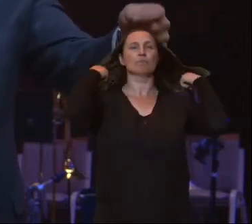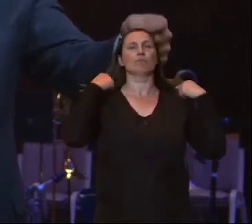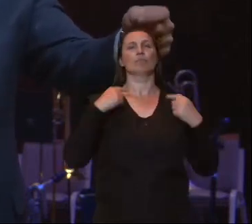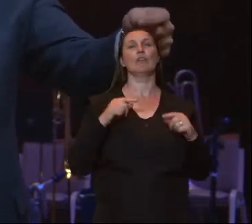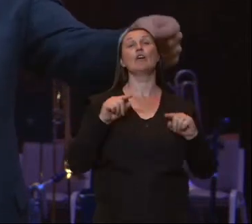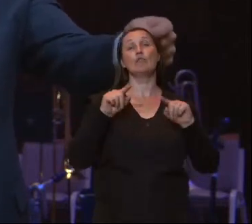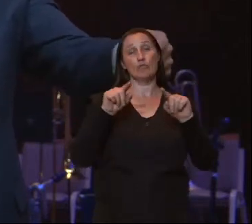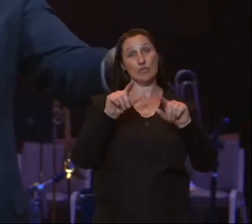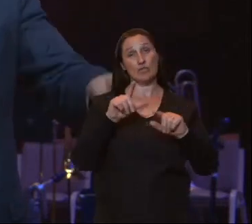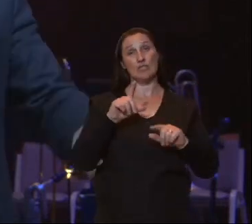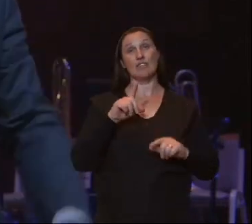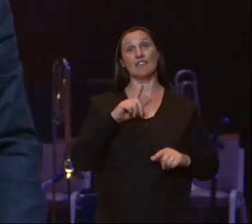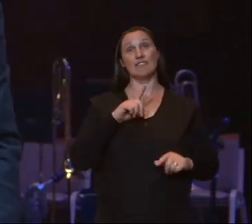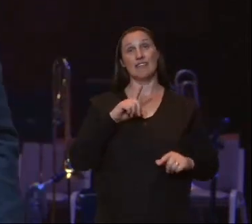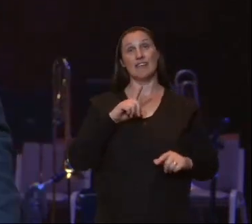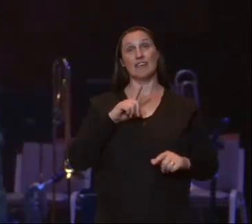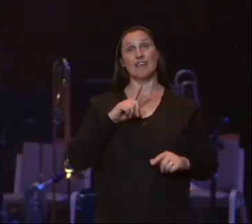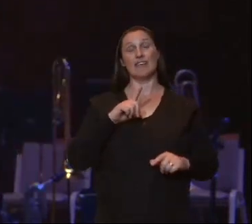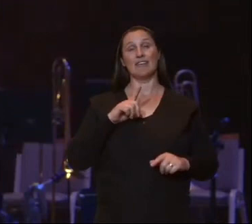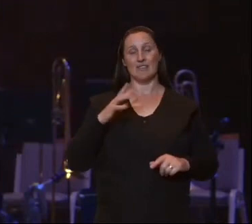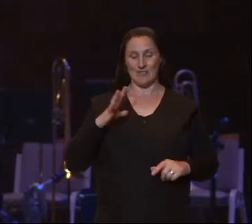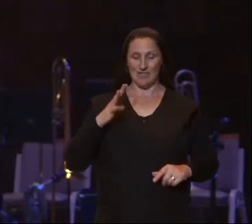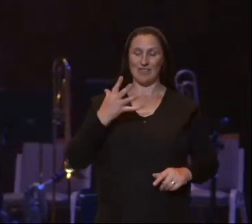Você tem um resgatador.